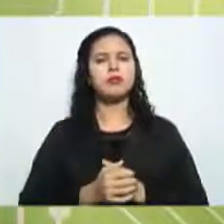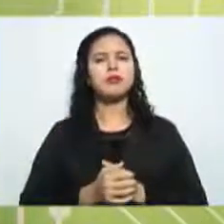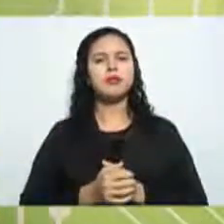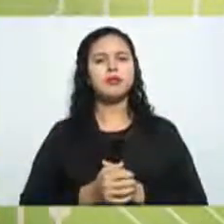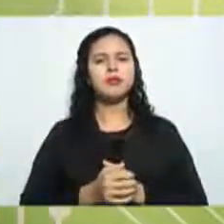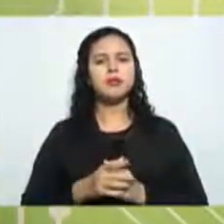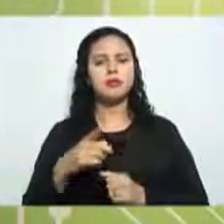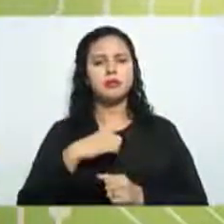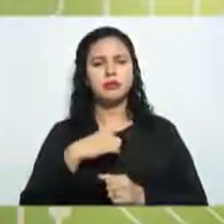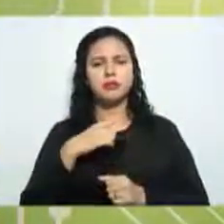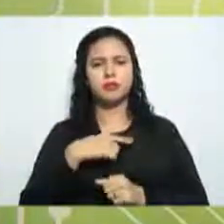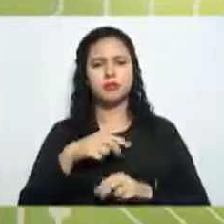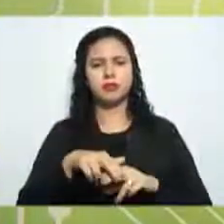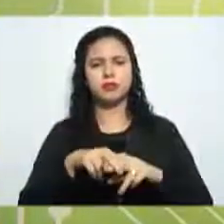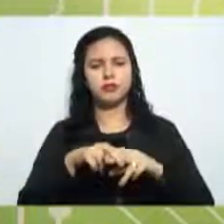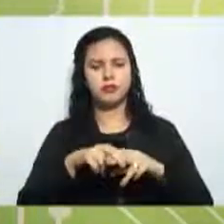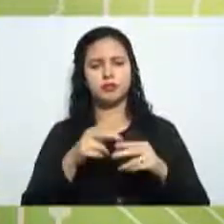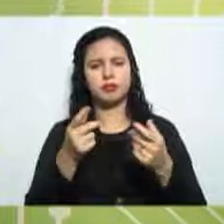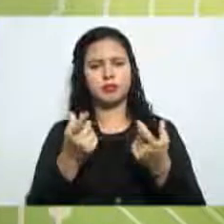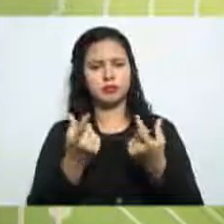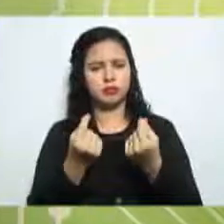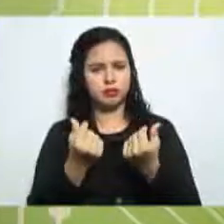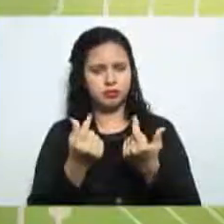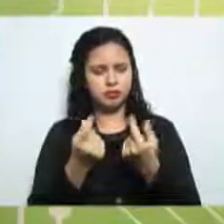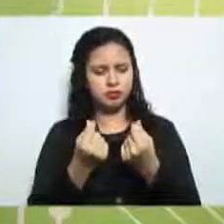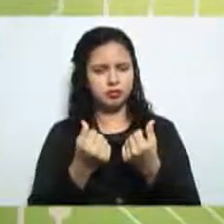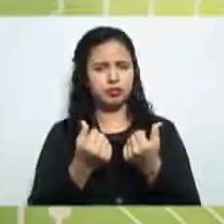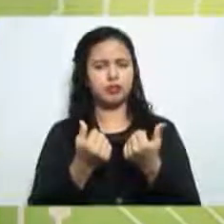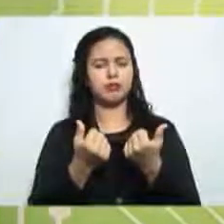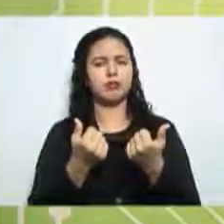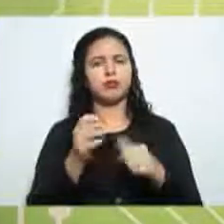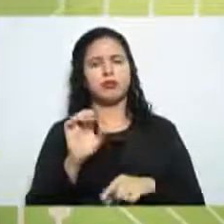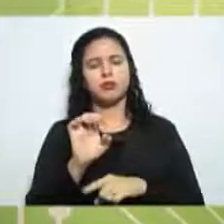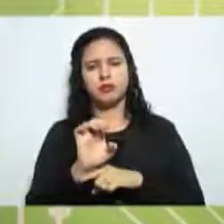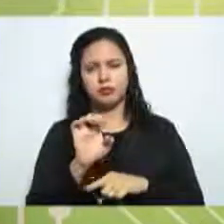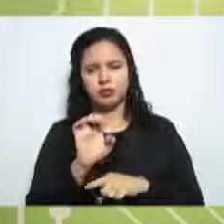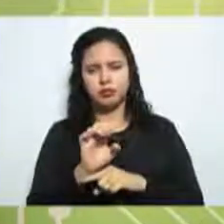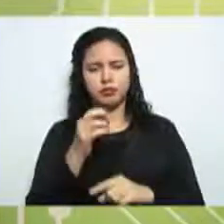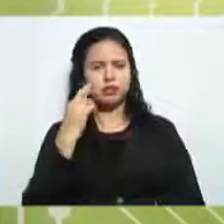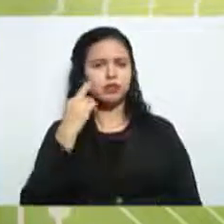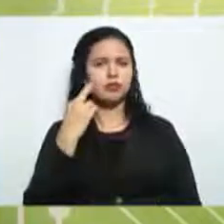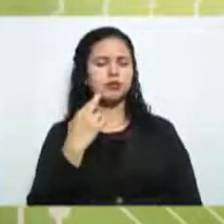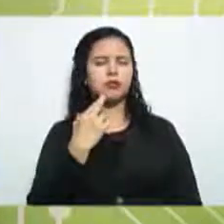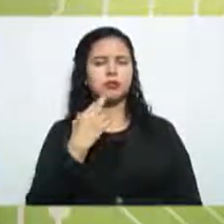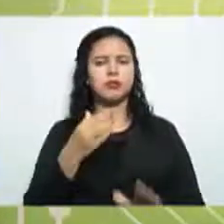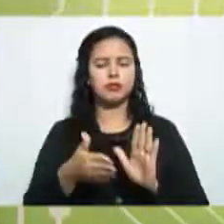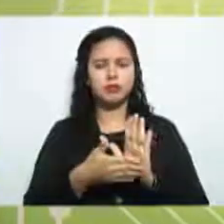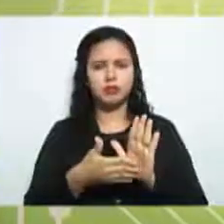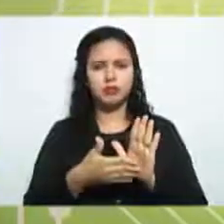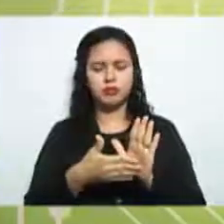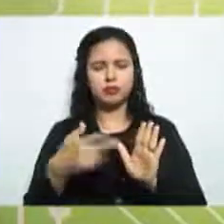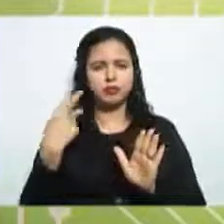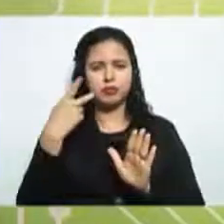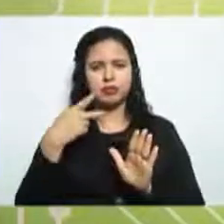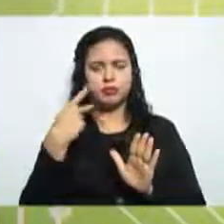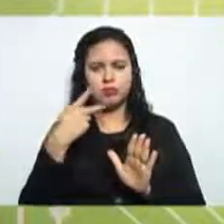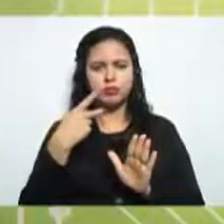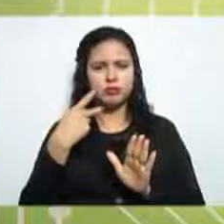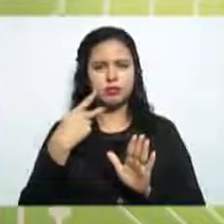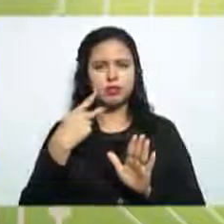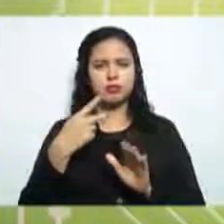um argumento para a economia regional, para o Estado de Rondônia, propor políticas de regularização